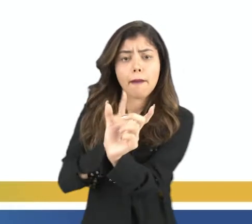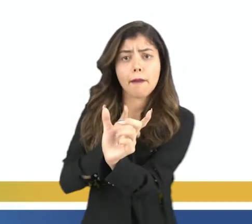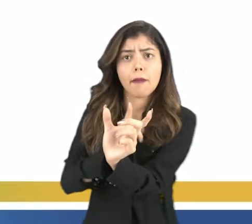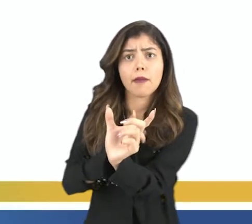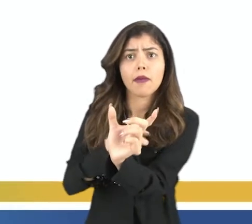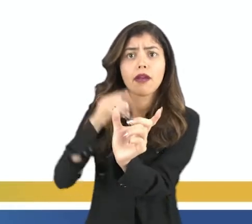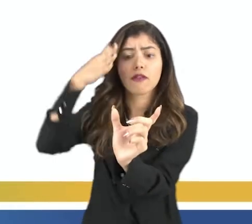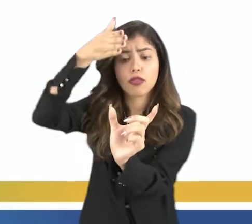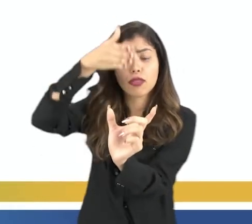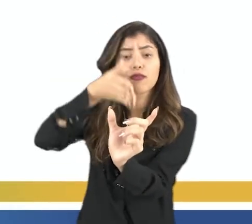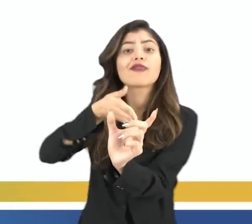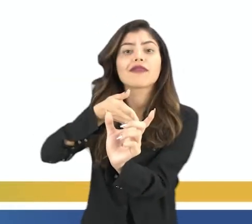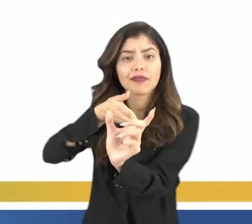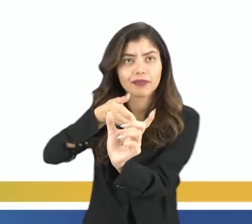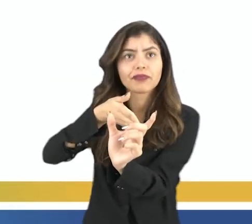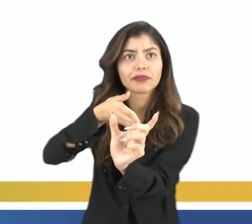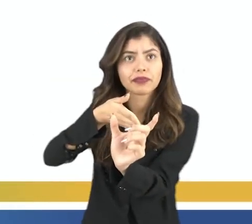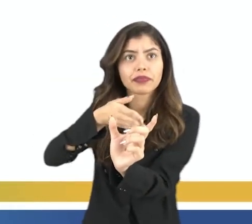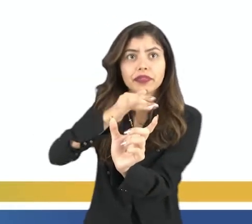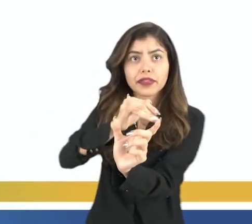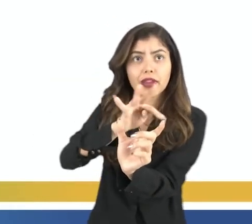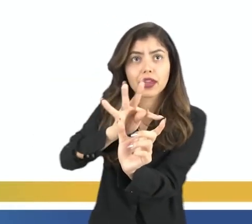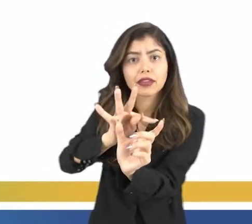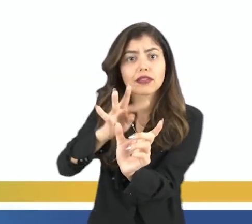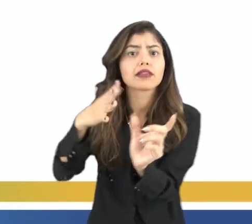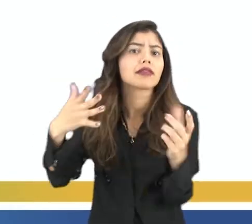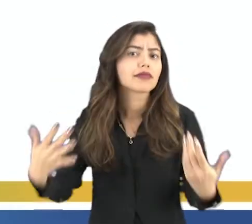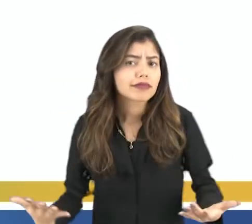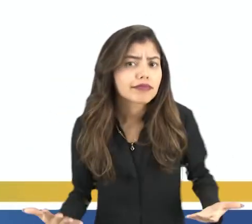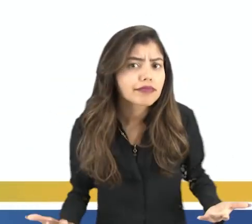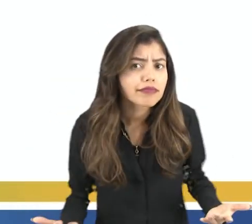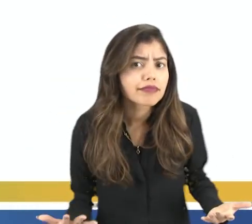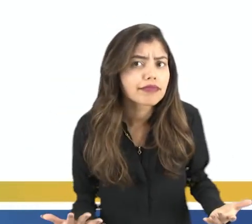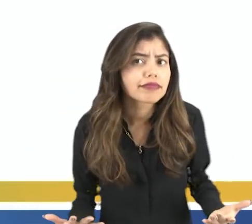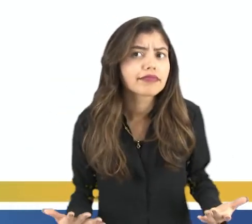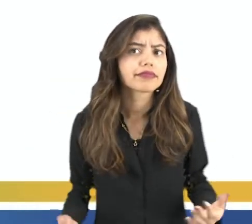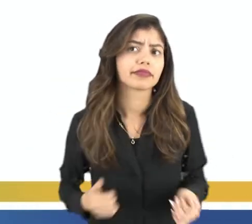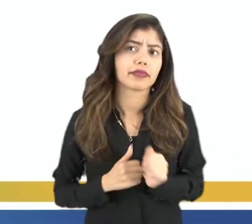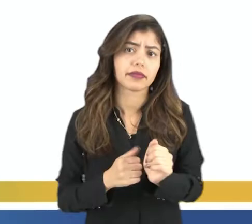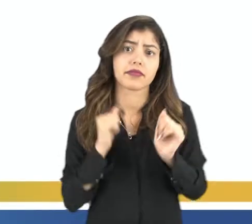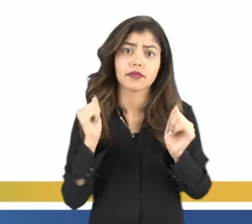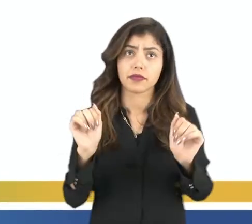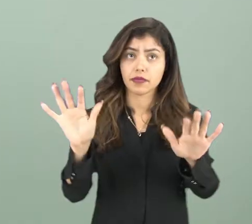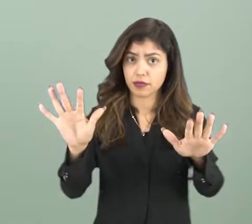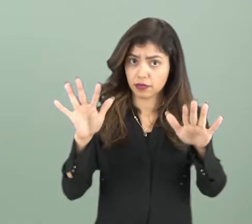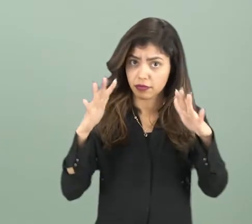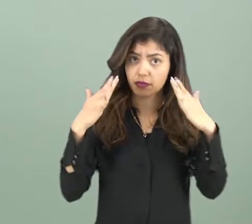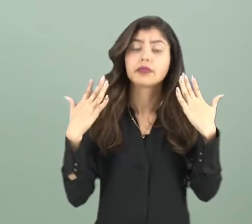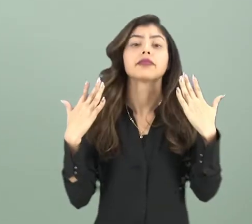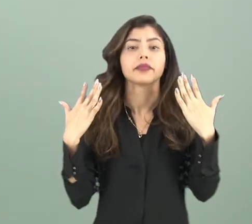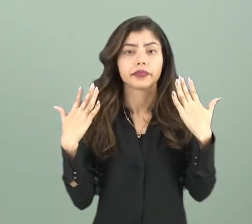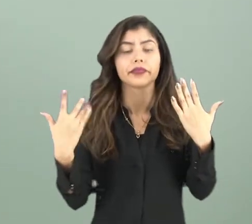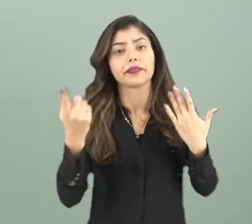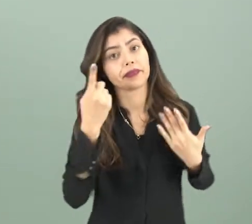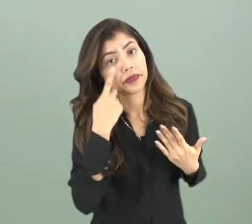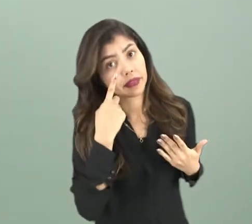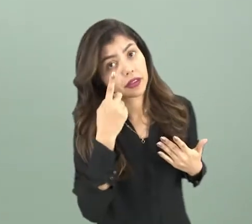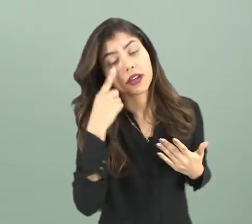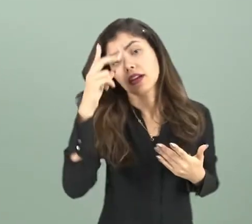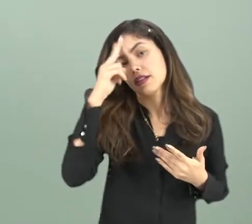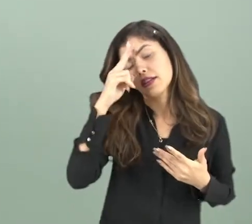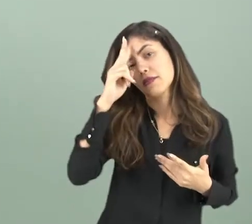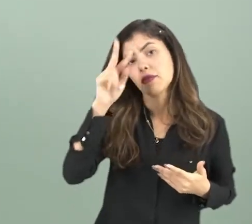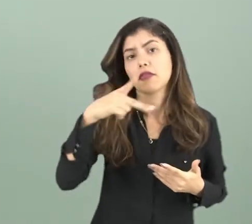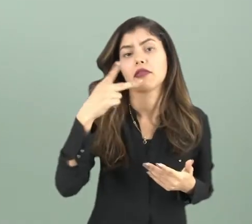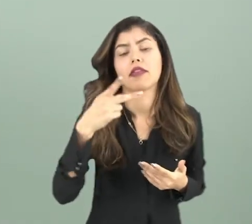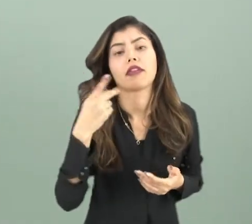está no slide está itself. Acompanhe aqui comigo, olhe para mim. Veja, você lembra que eu